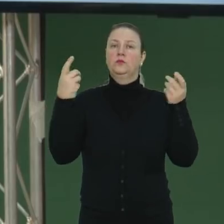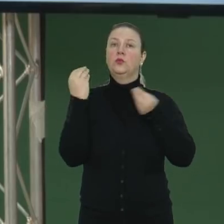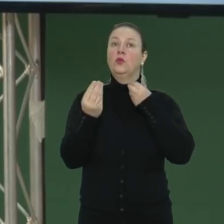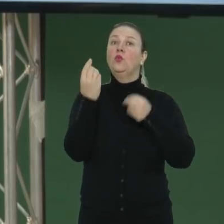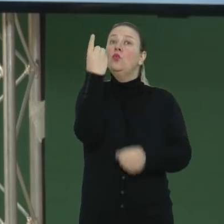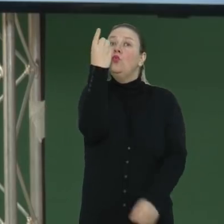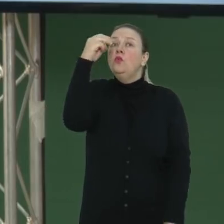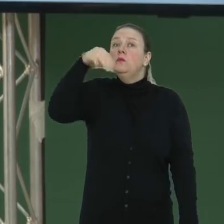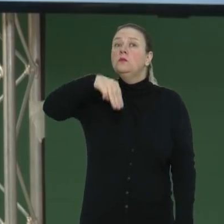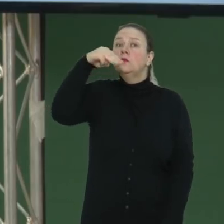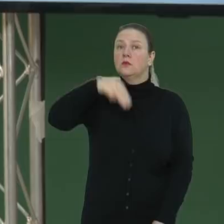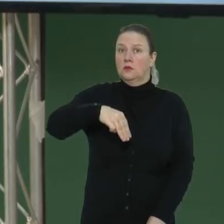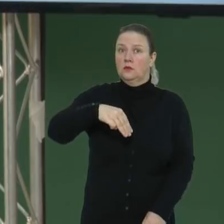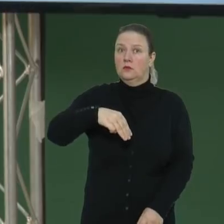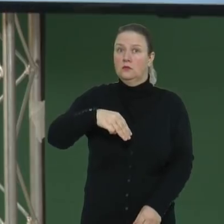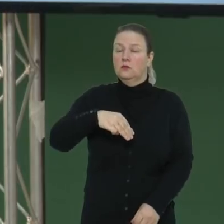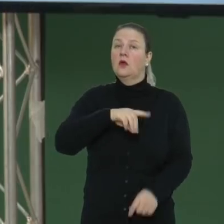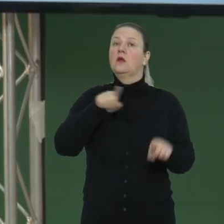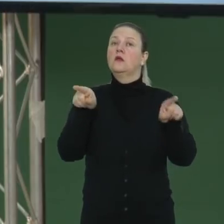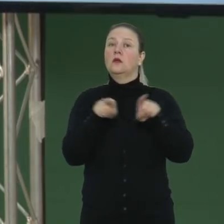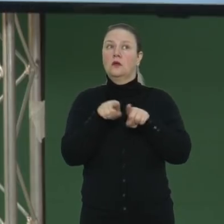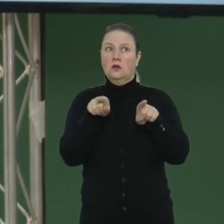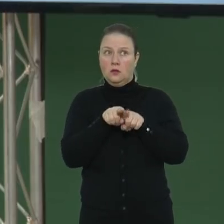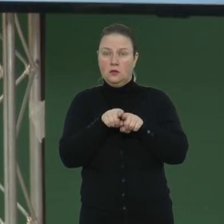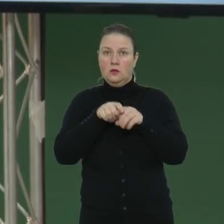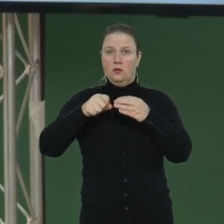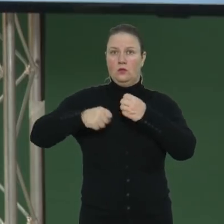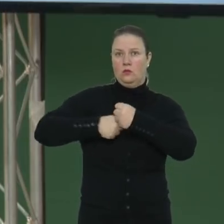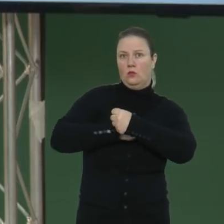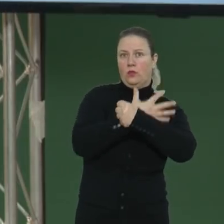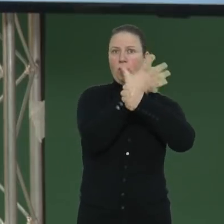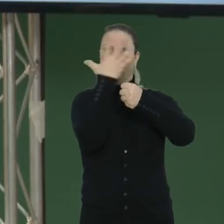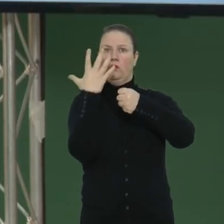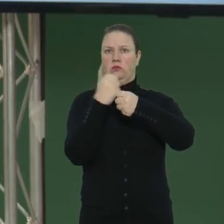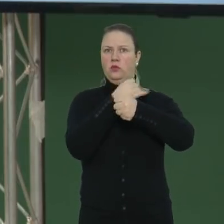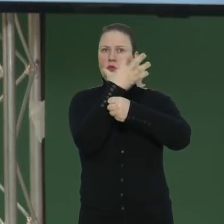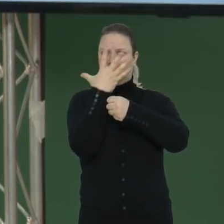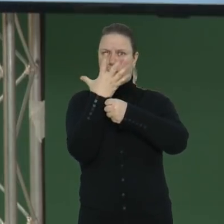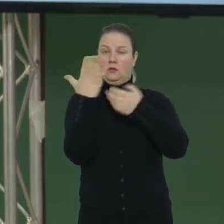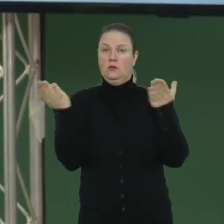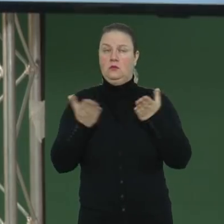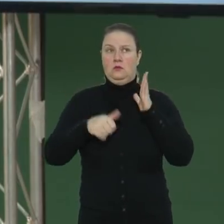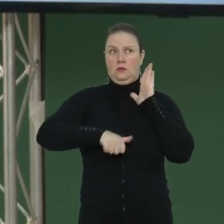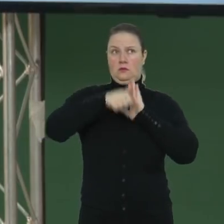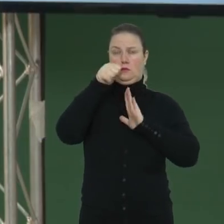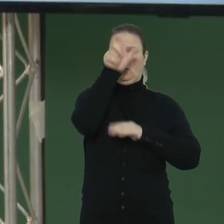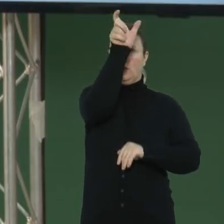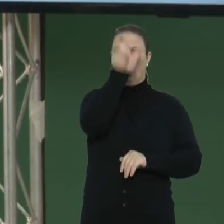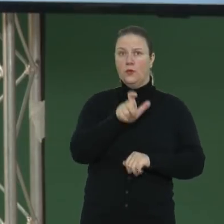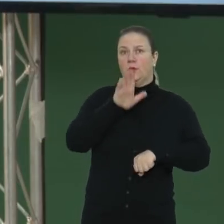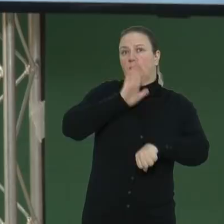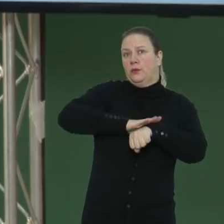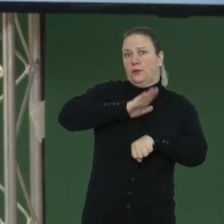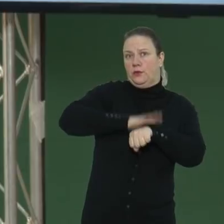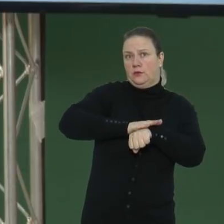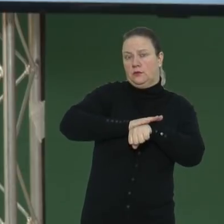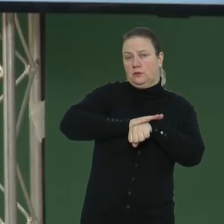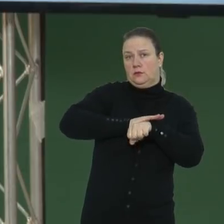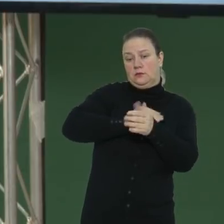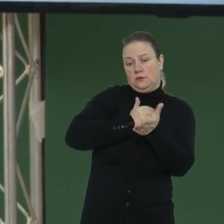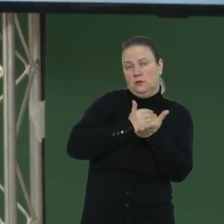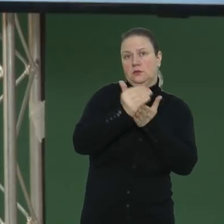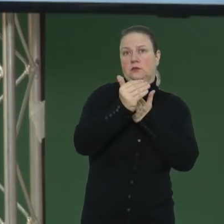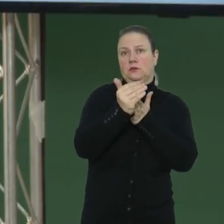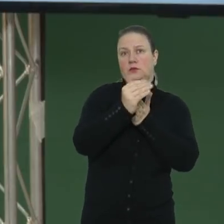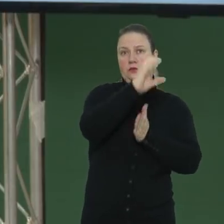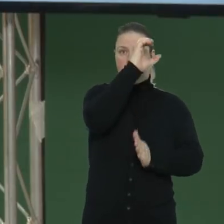em forma de potência. Como que vai ficar? Então, na primeira coluna, eu tenho o tempo. Então, no tempo inicial, que